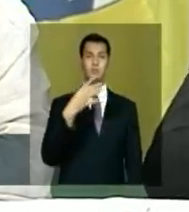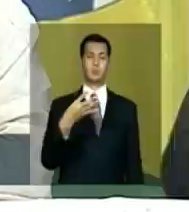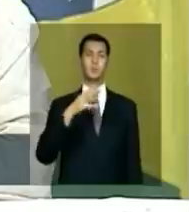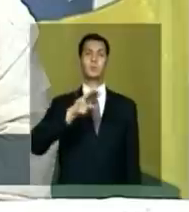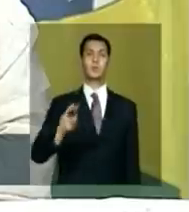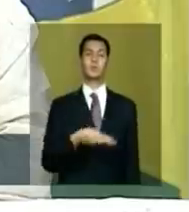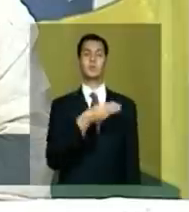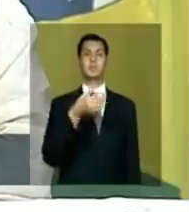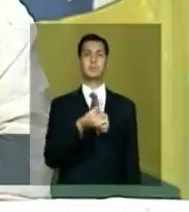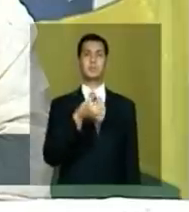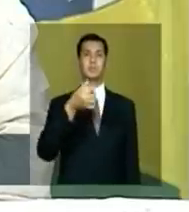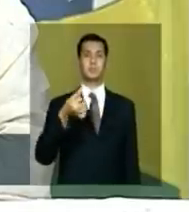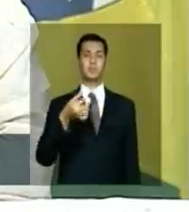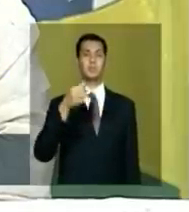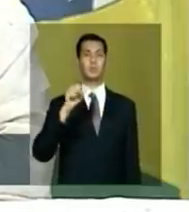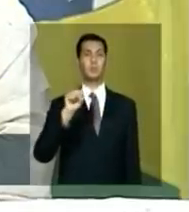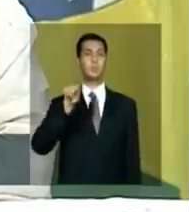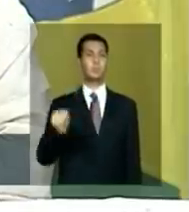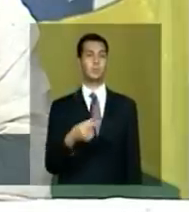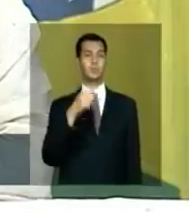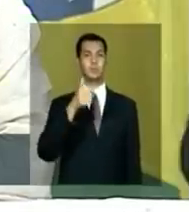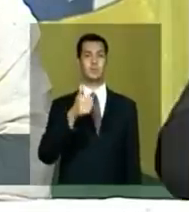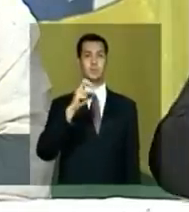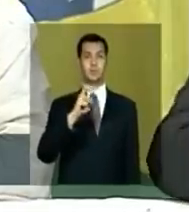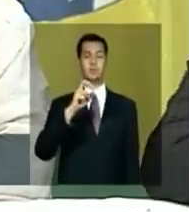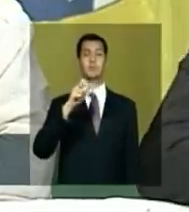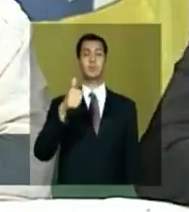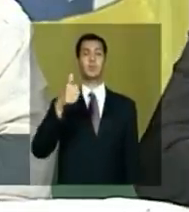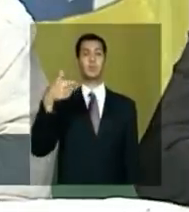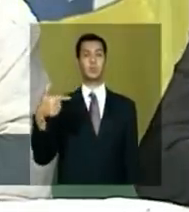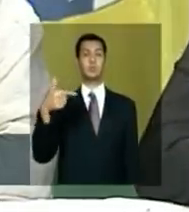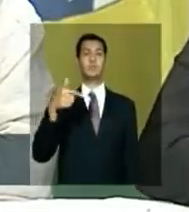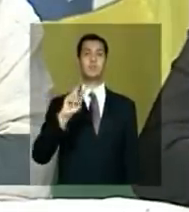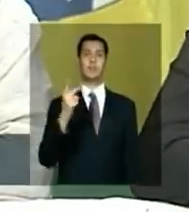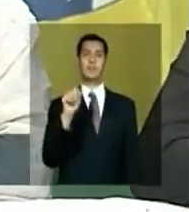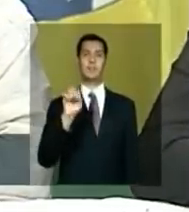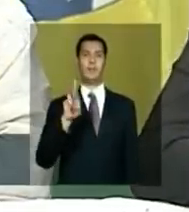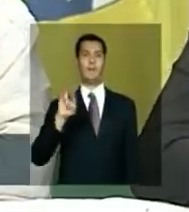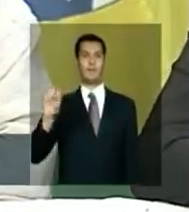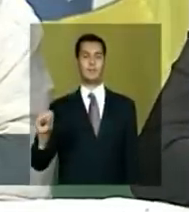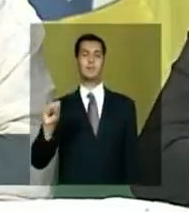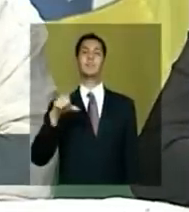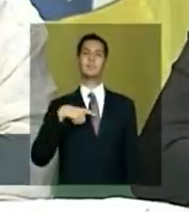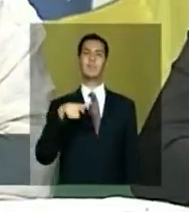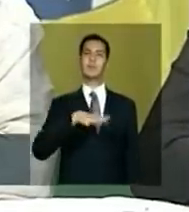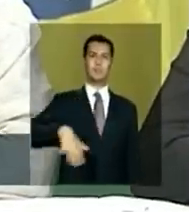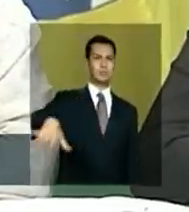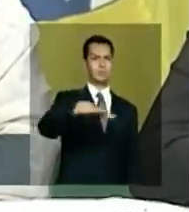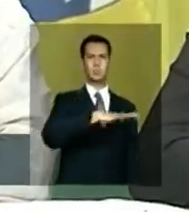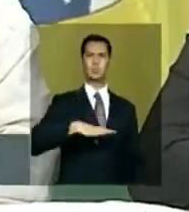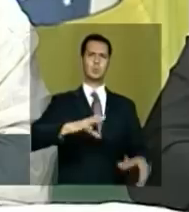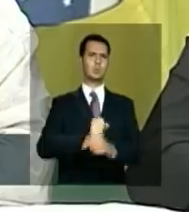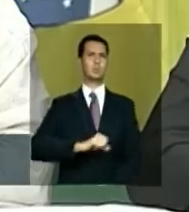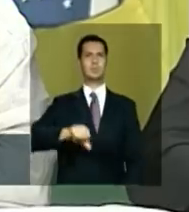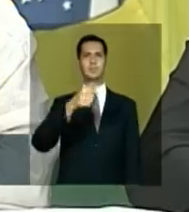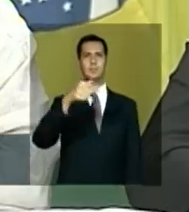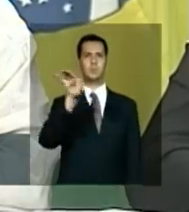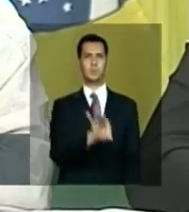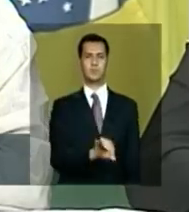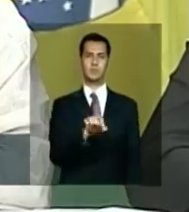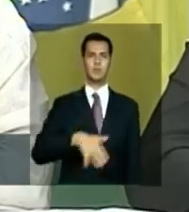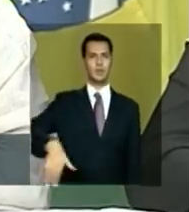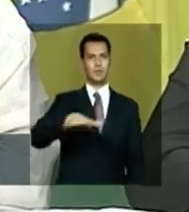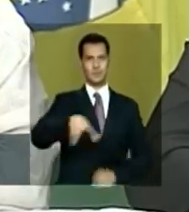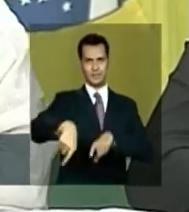mil 66851 ha e representam 7% da área agrícola do